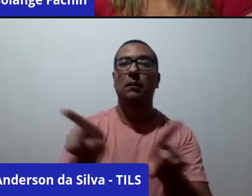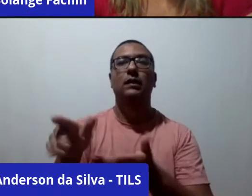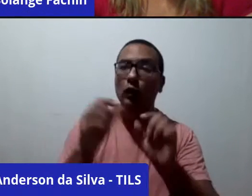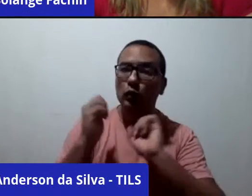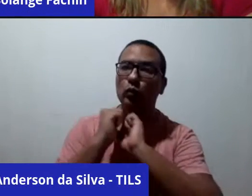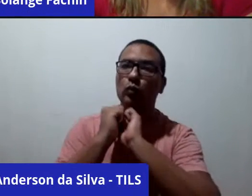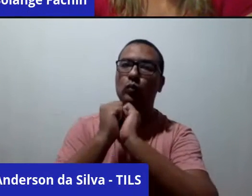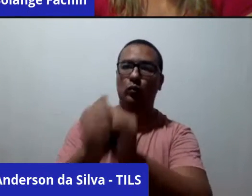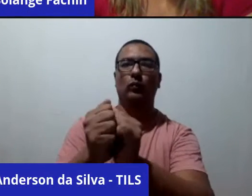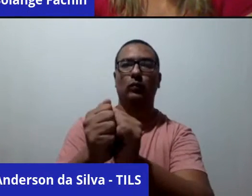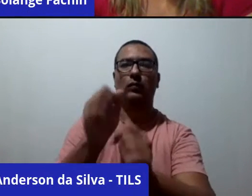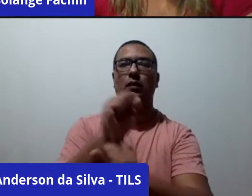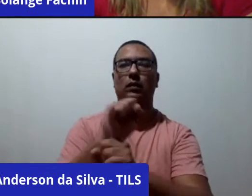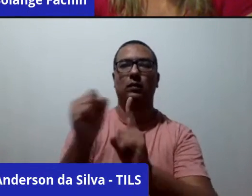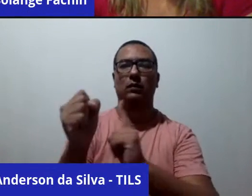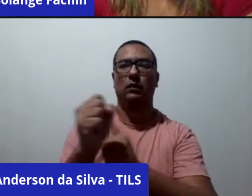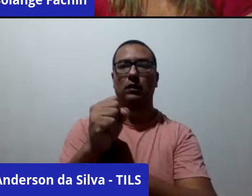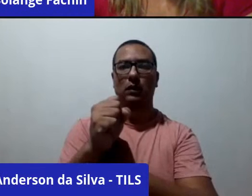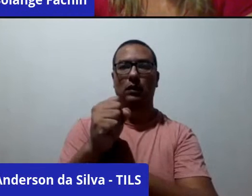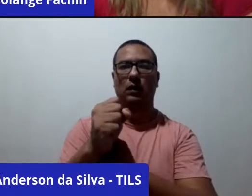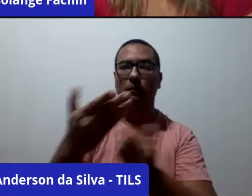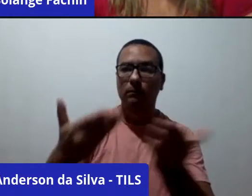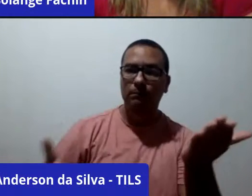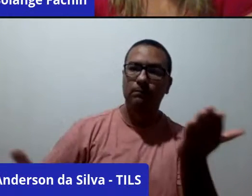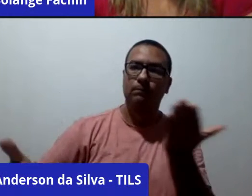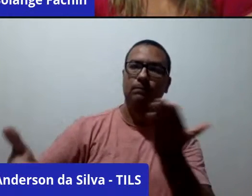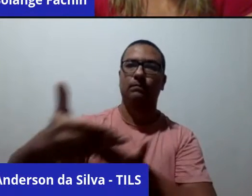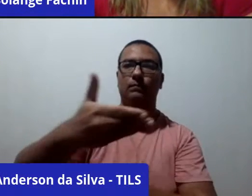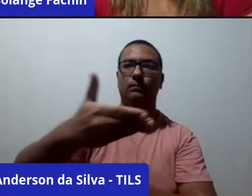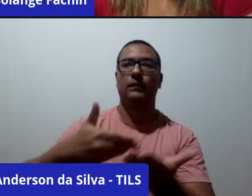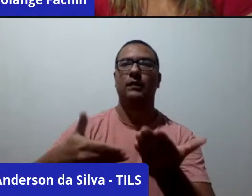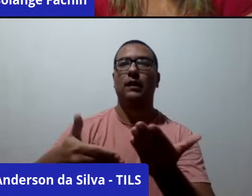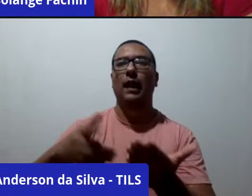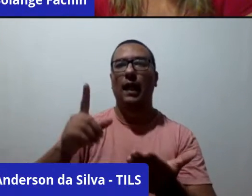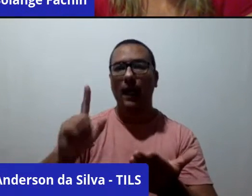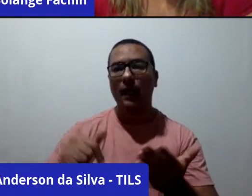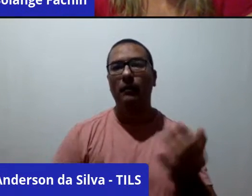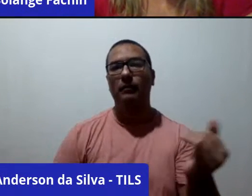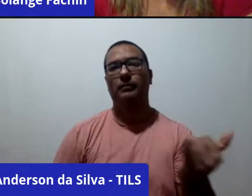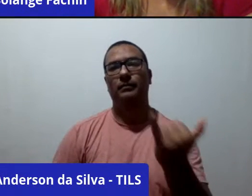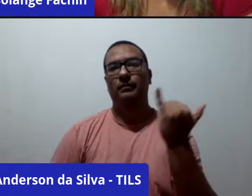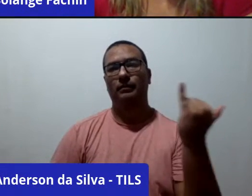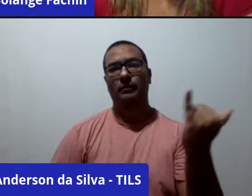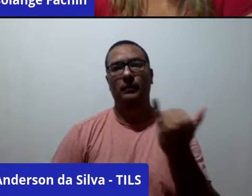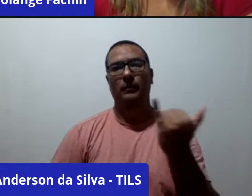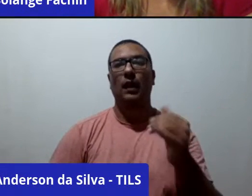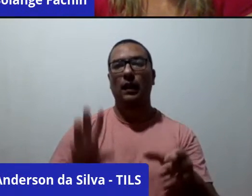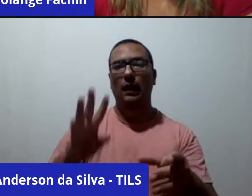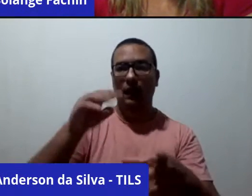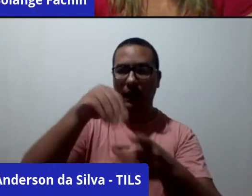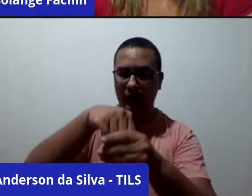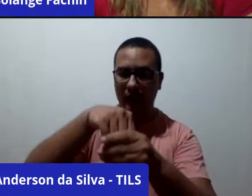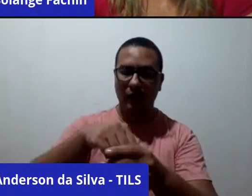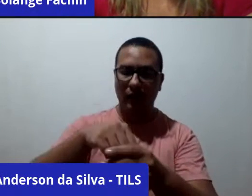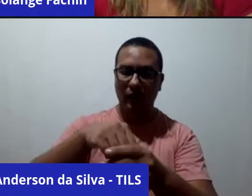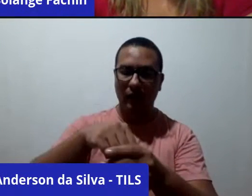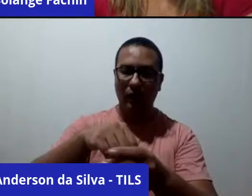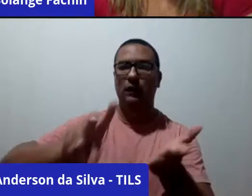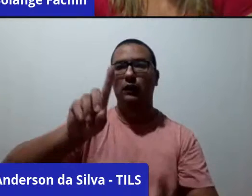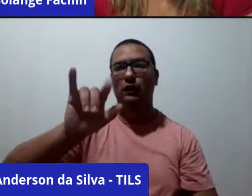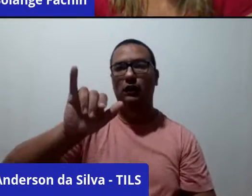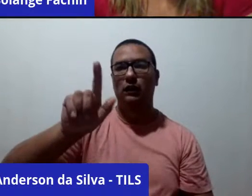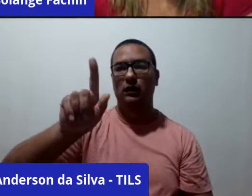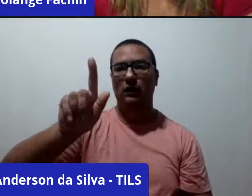em coprodução com a sociedade. Esta é a grande sacada da universidade digital. É uma